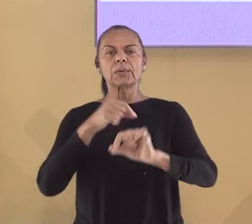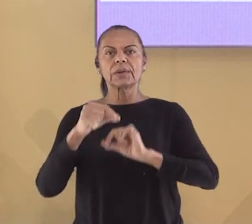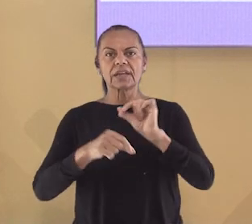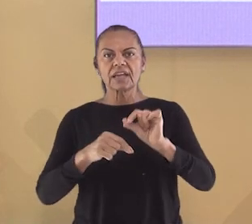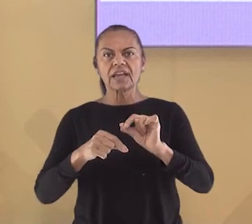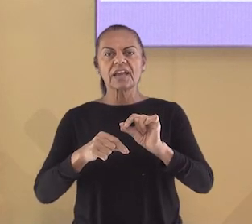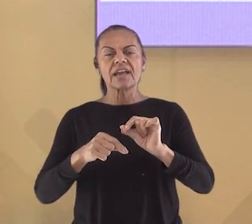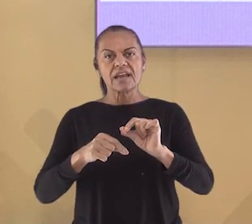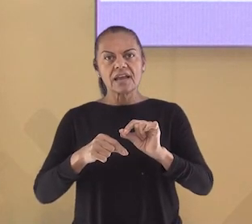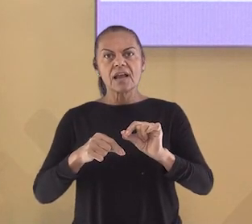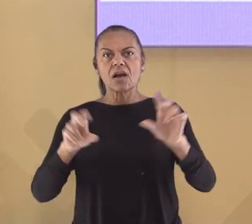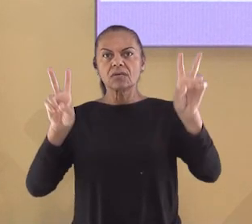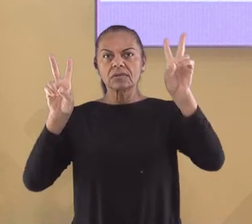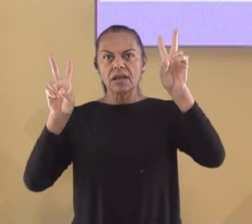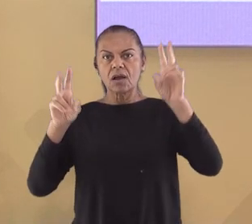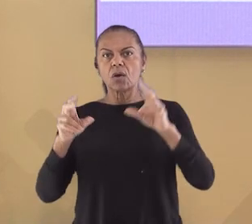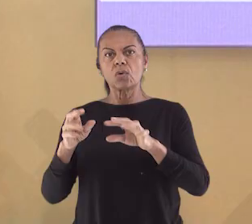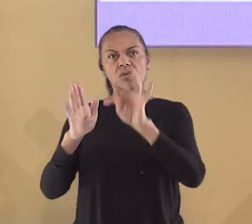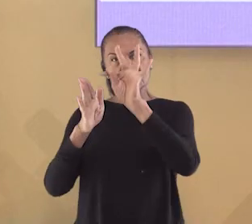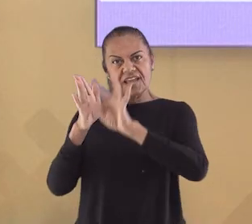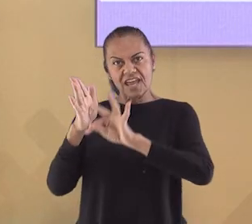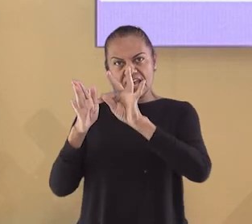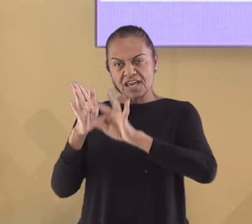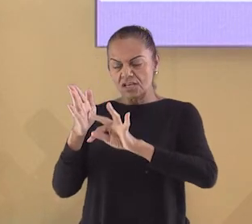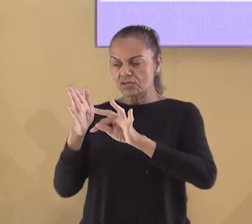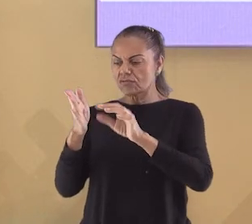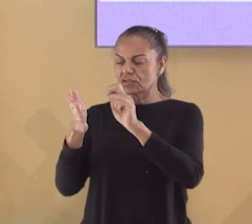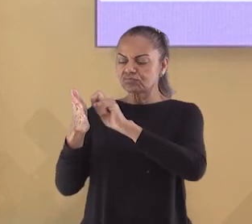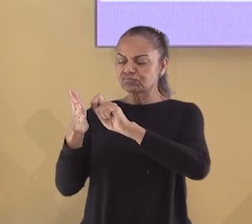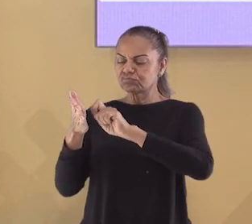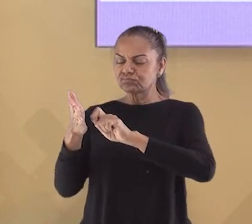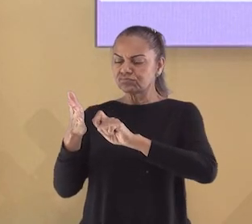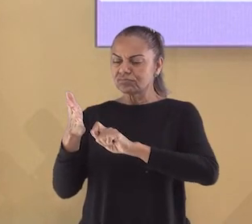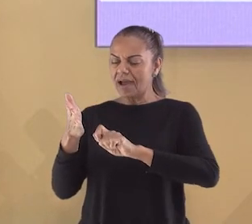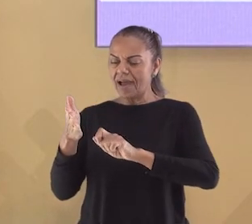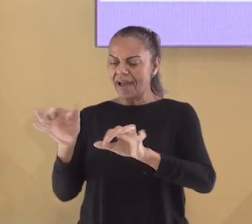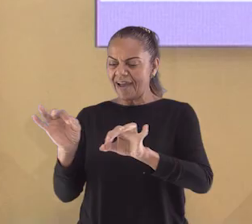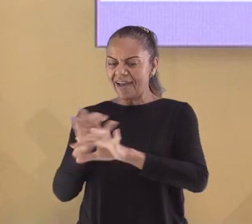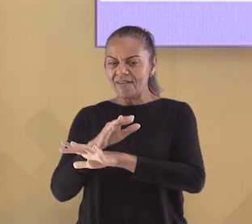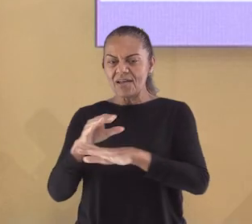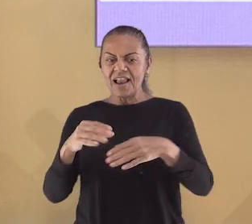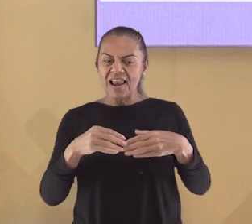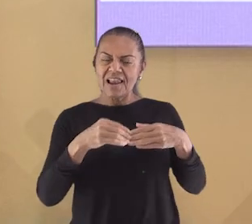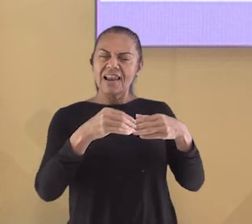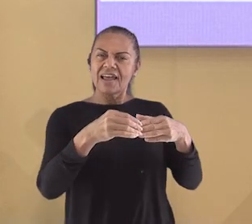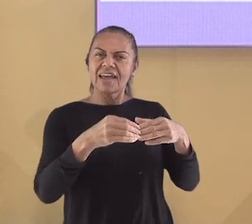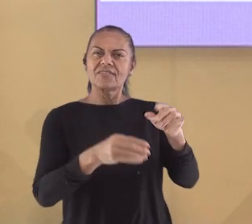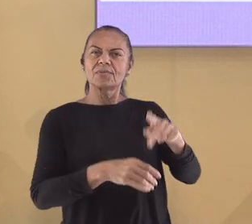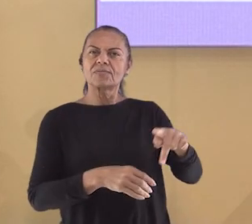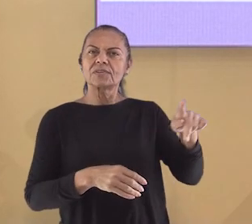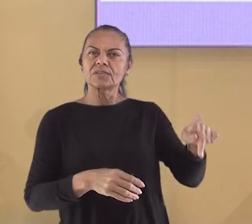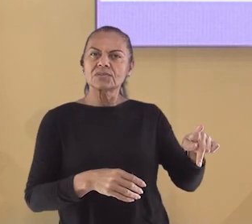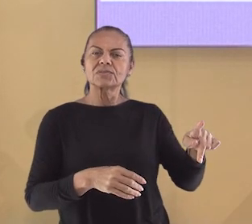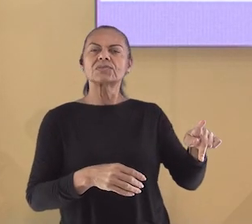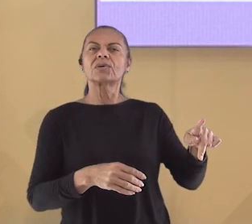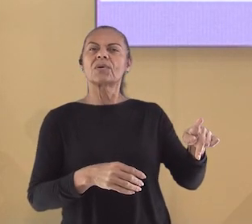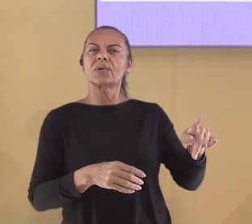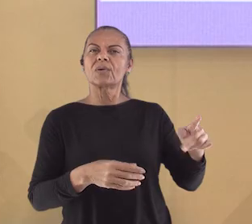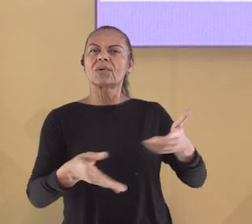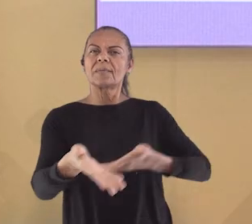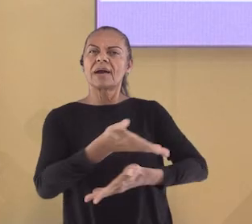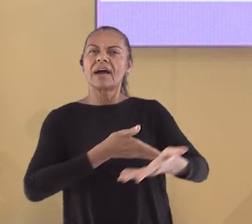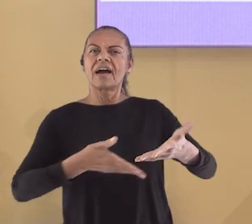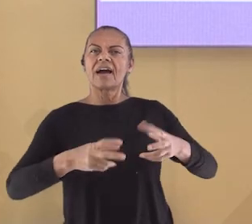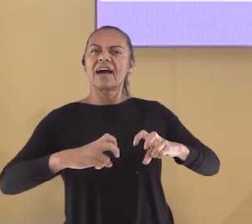você produziu. Converse com ele se seria possível uma roda de conversa sobre os ritos de iniciação que você